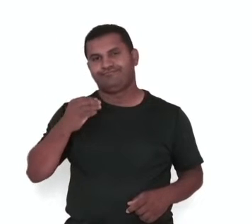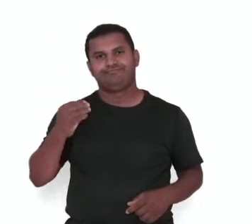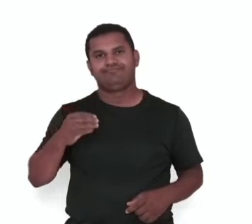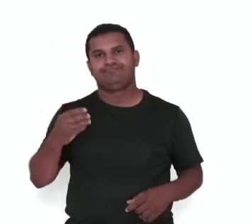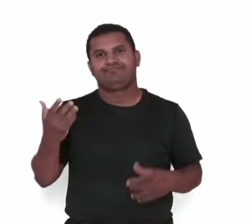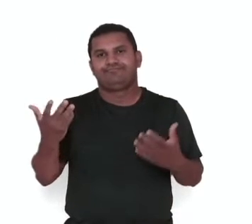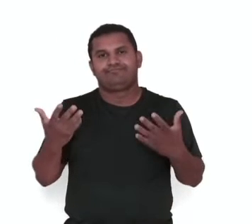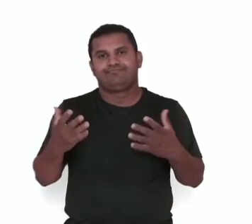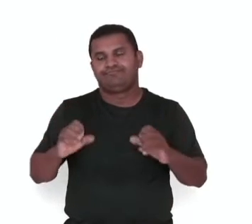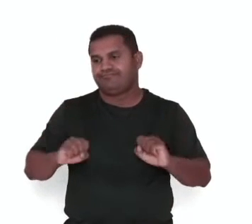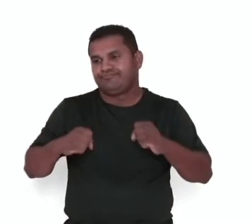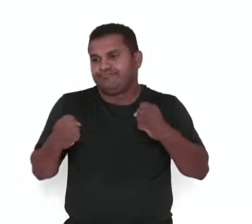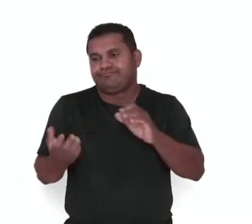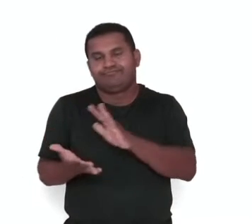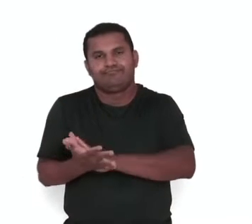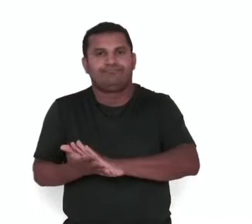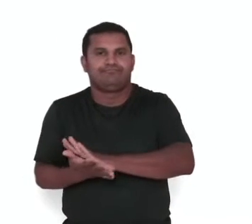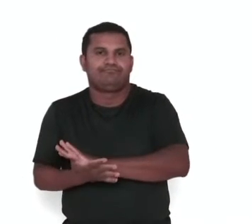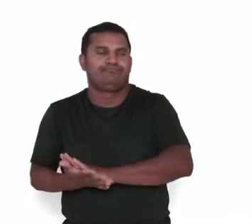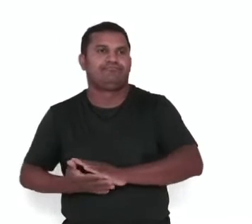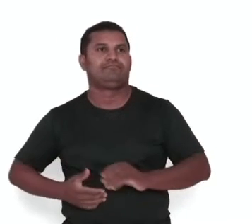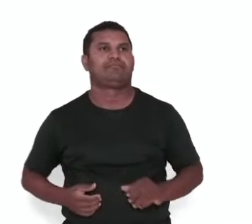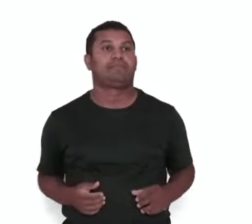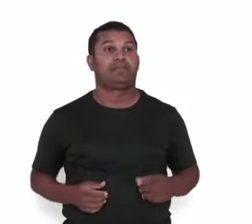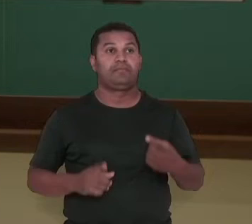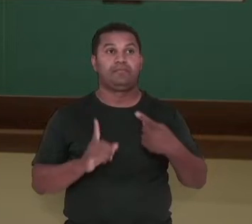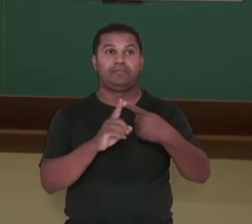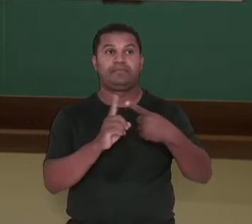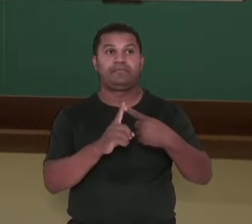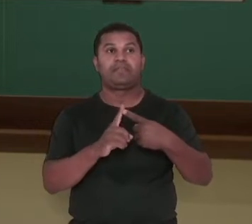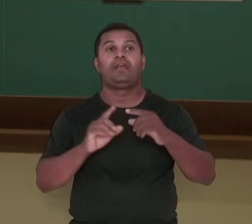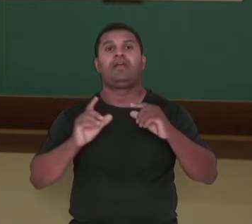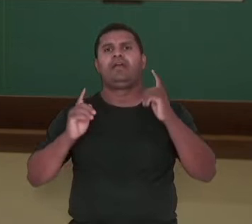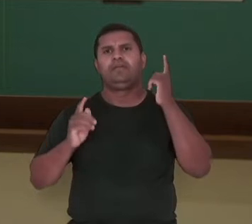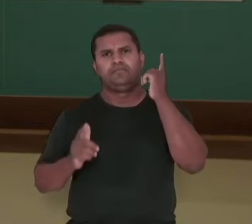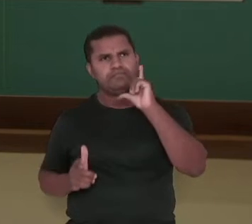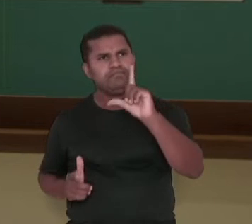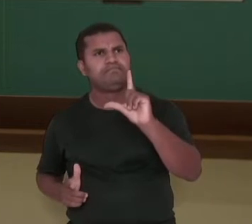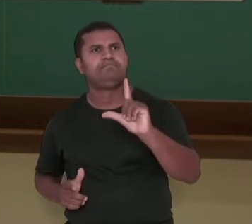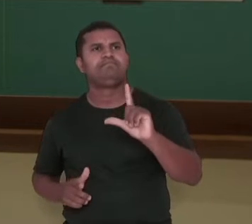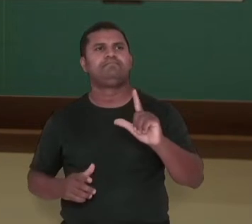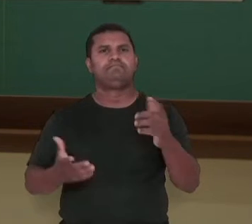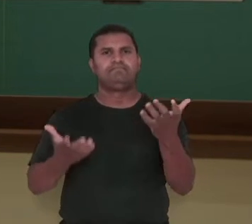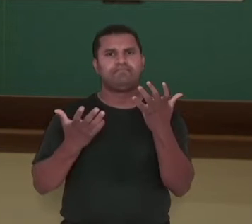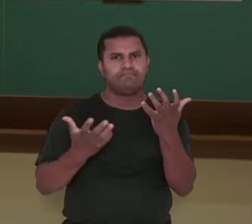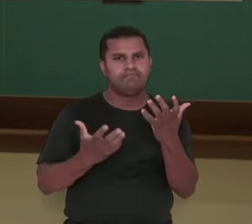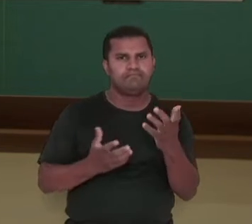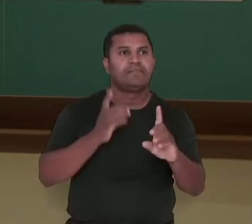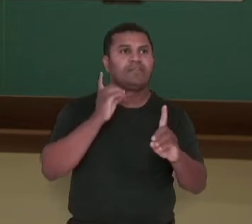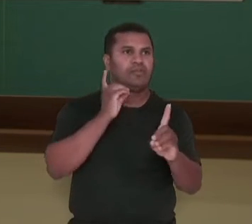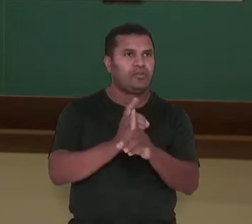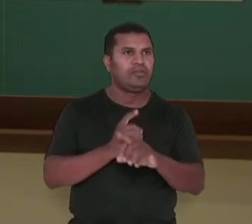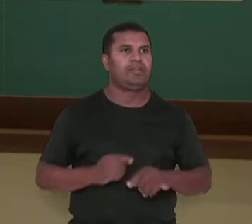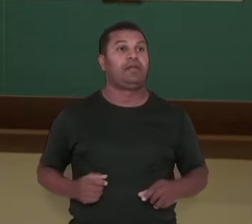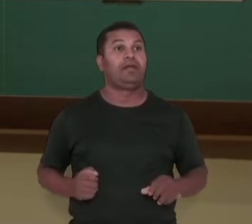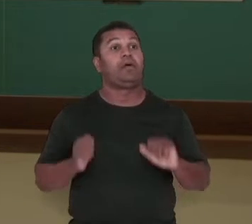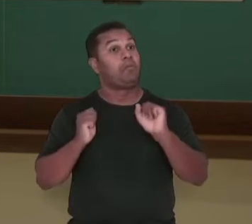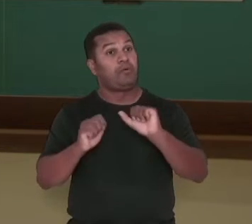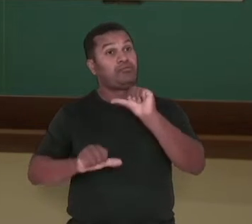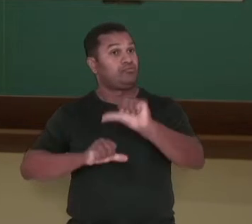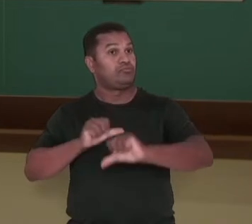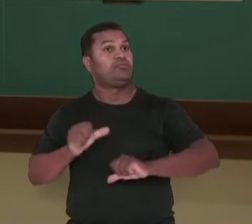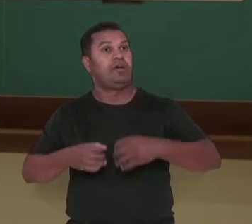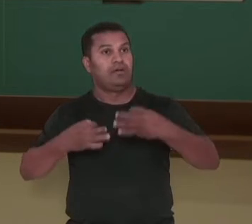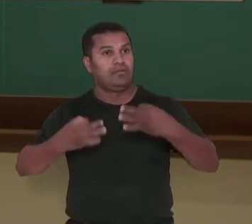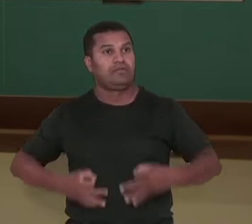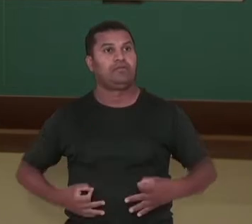atitude. Vamos apresentar algo eficiente e eu vou tentar. E pessoas reativas? Não há nada que eu possa fazer.